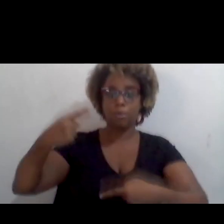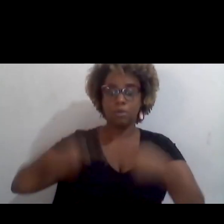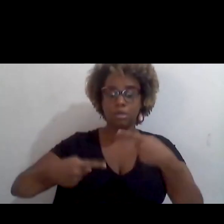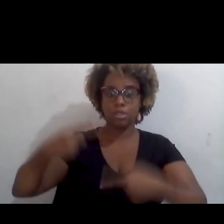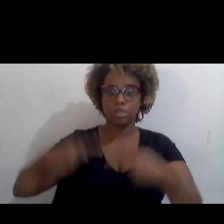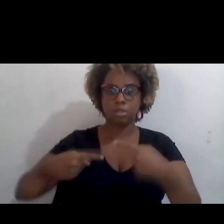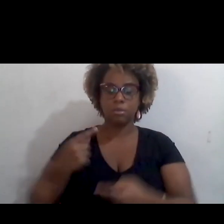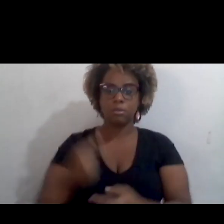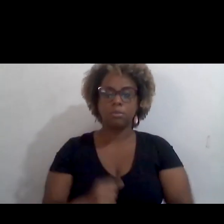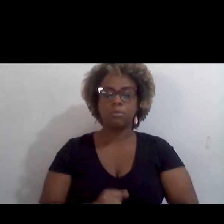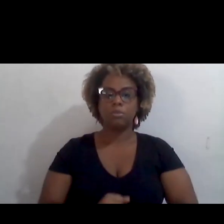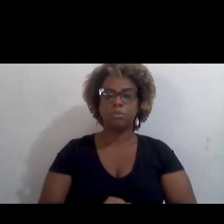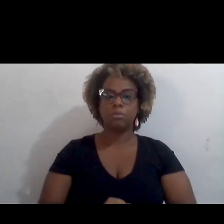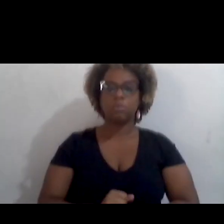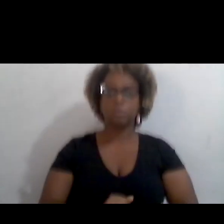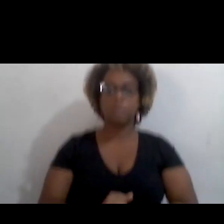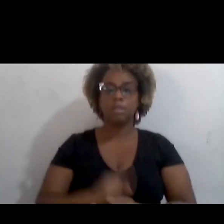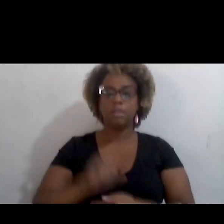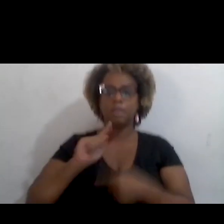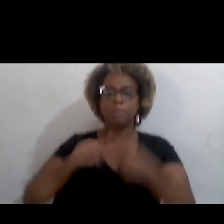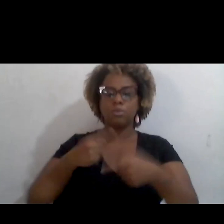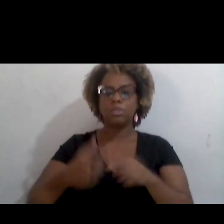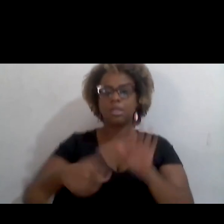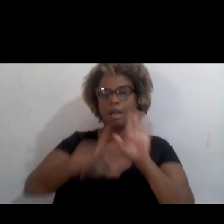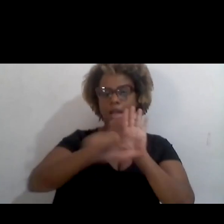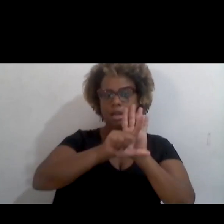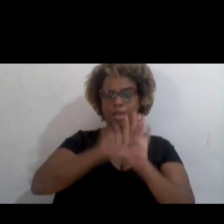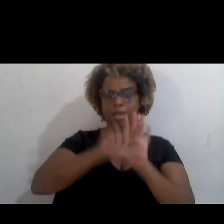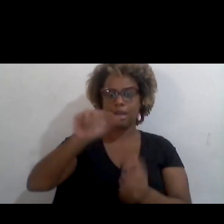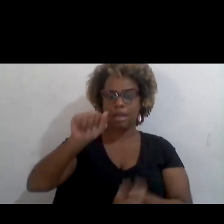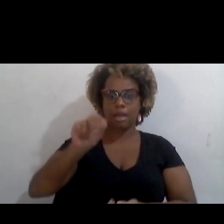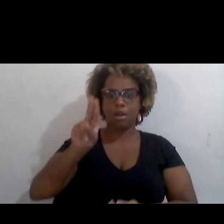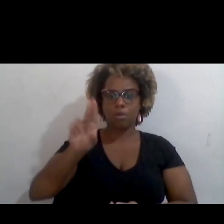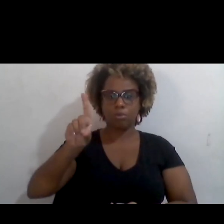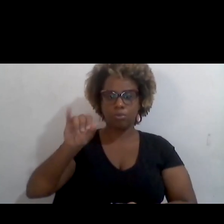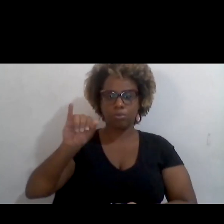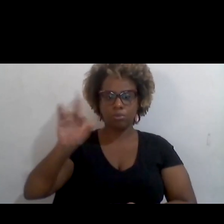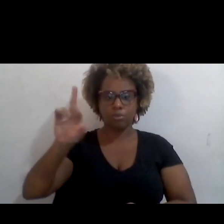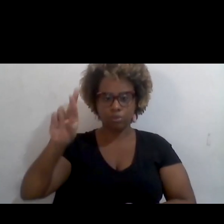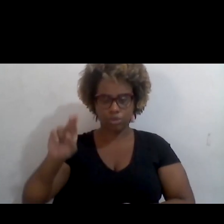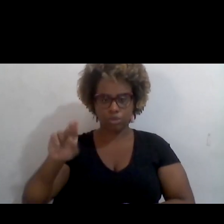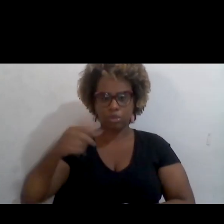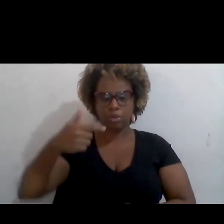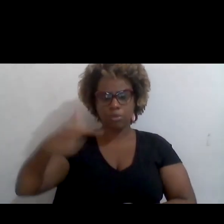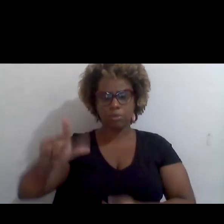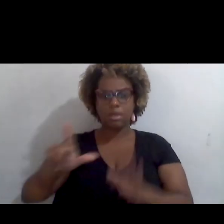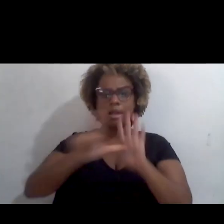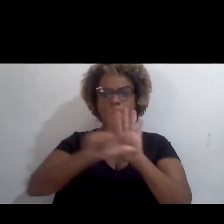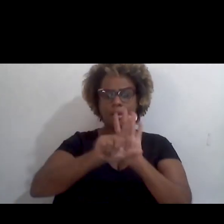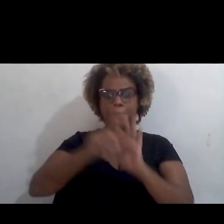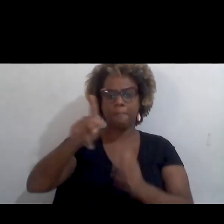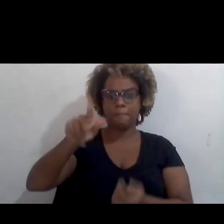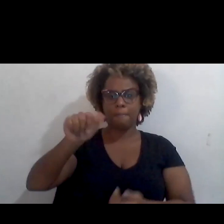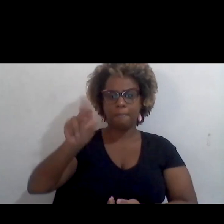editais, porque desde a Lei Aldir Blanc, por conta do advento da pandemia, até a Lei Paulo Gustavo e a Lei Aldir Blanc II, elas